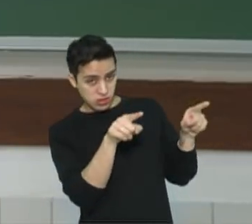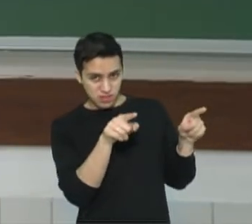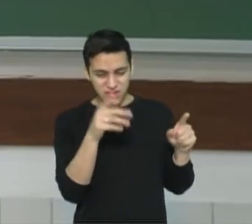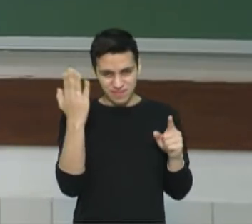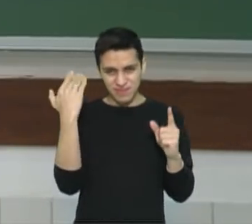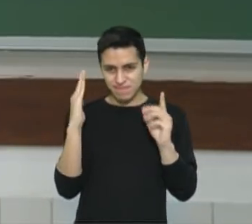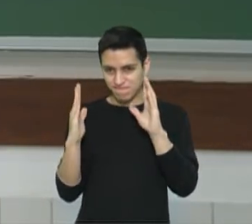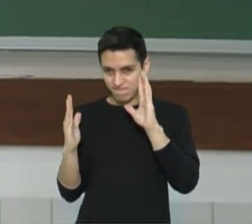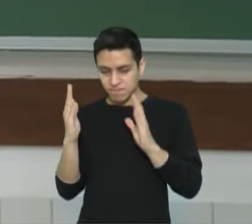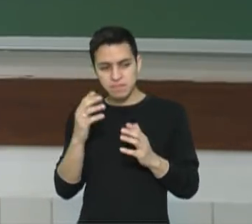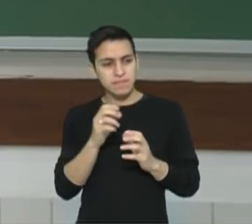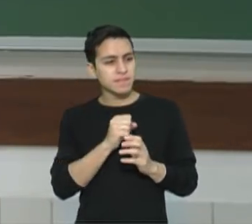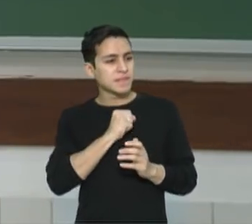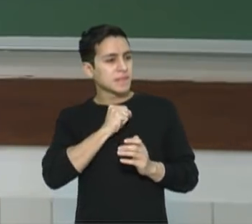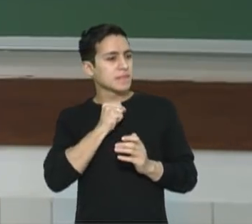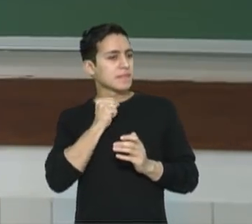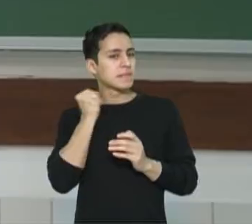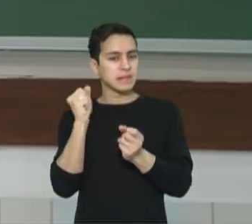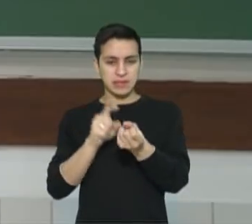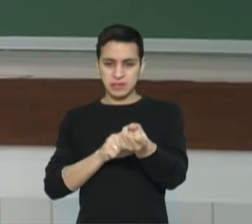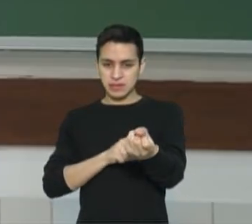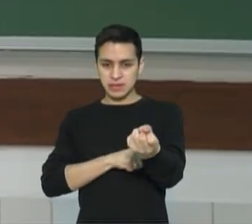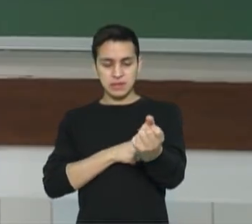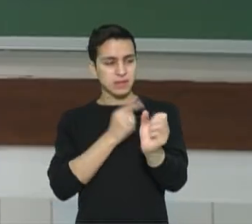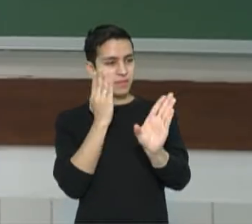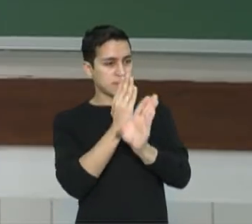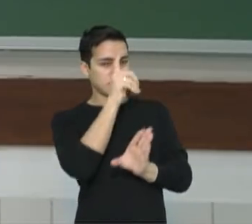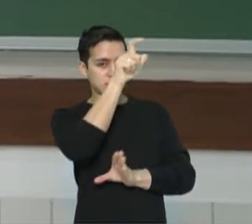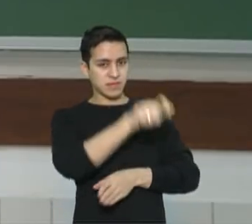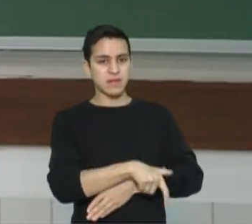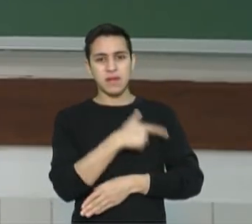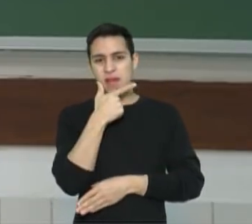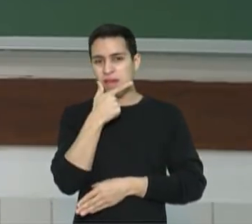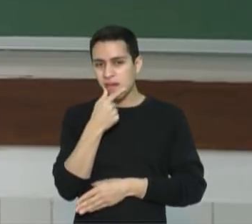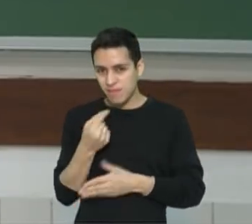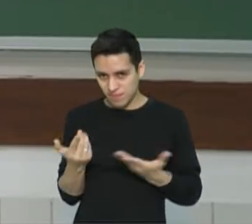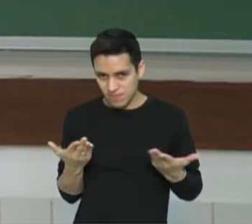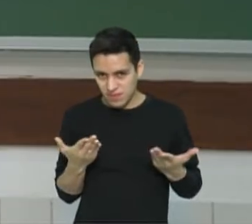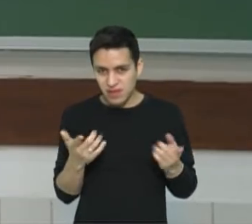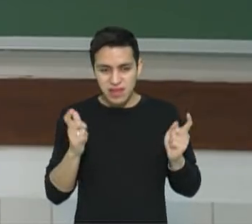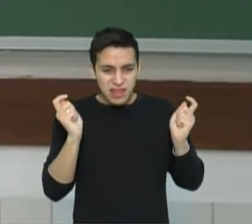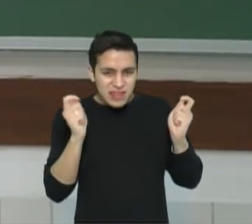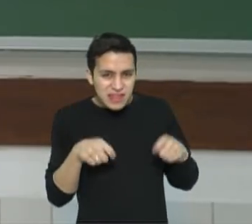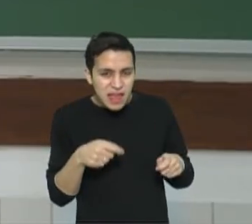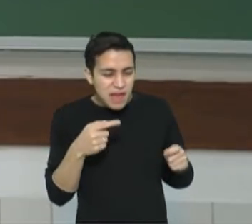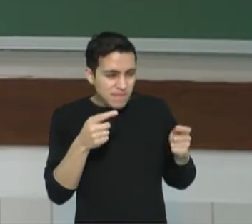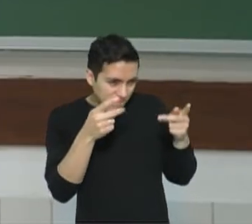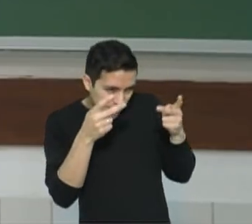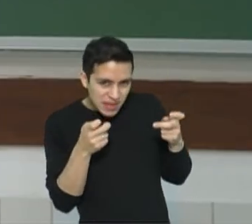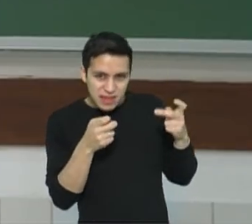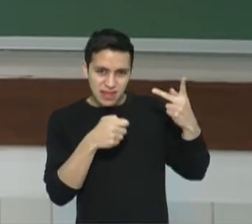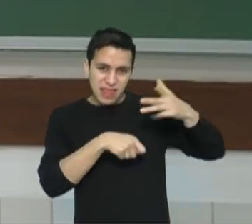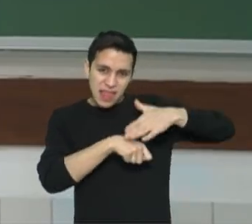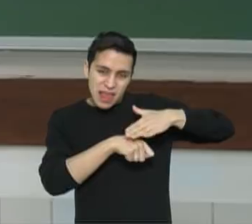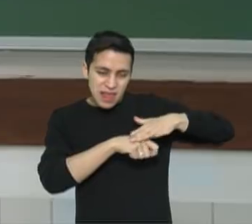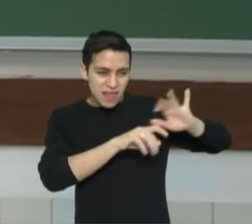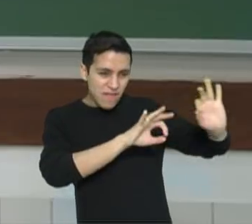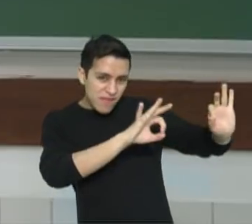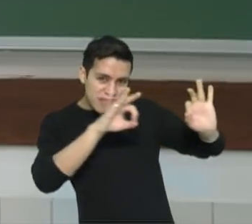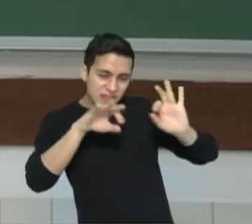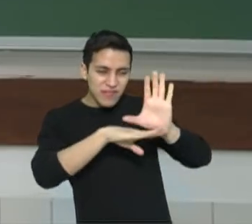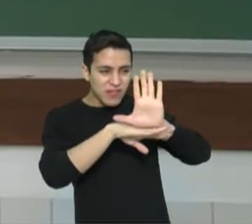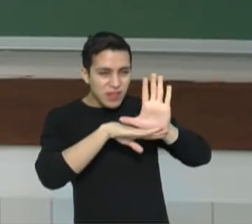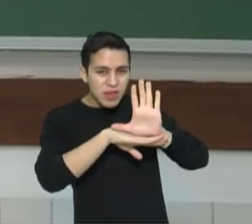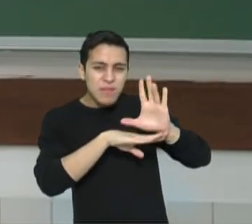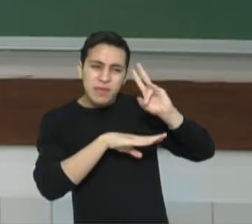da época extremamente nervosos com ele, né? Que a gente consegue ver isso no filme que ele, num filme que retrata um